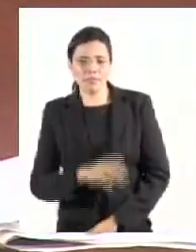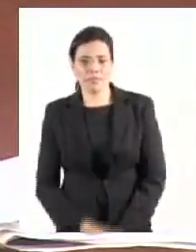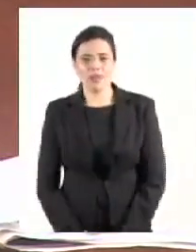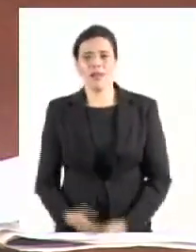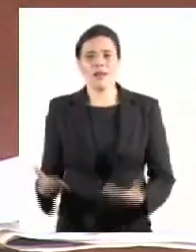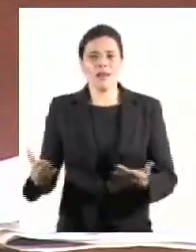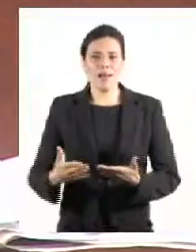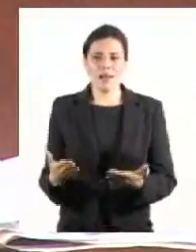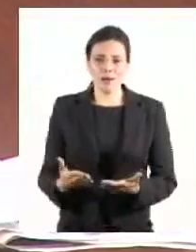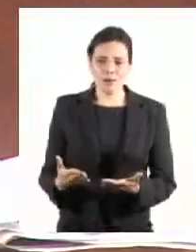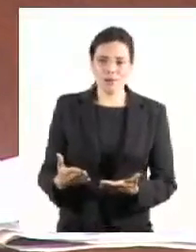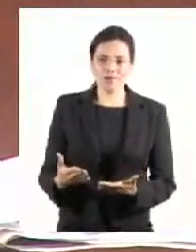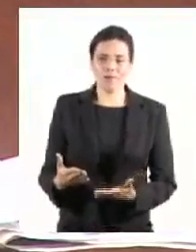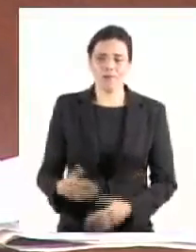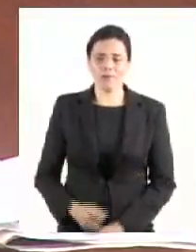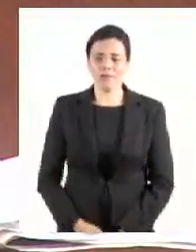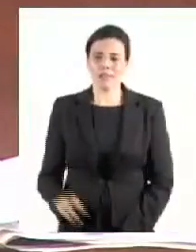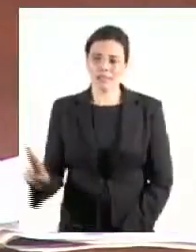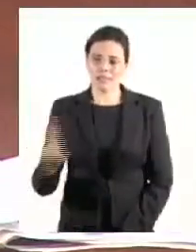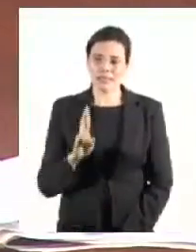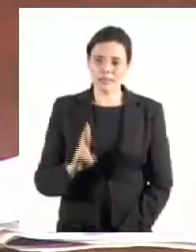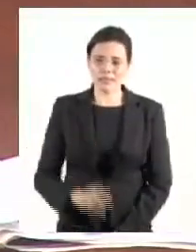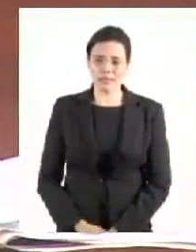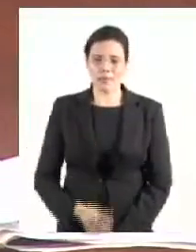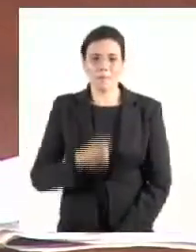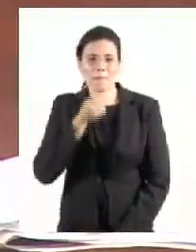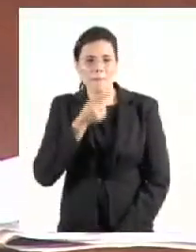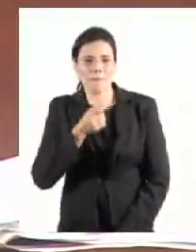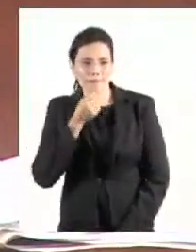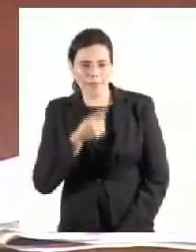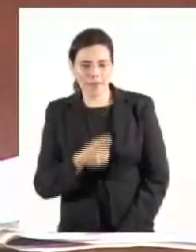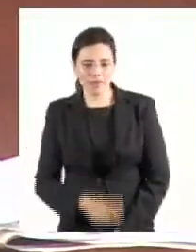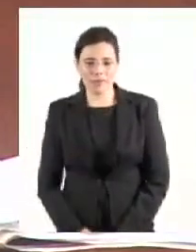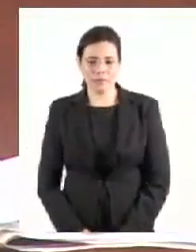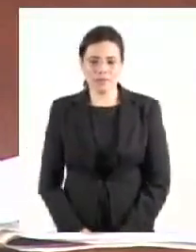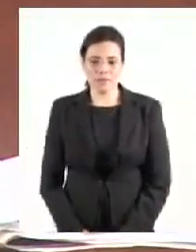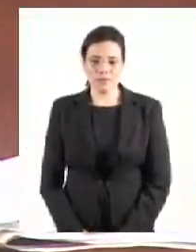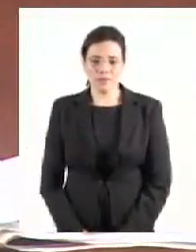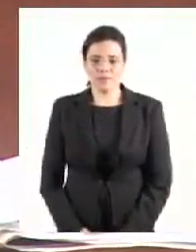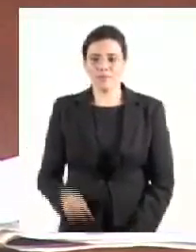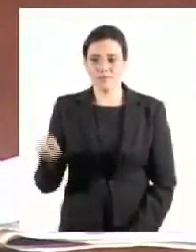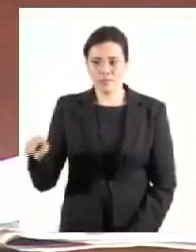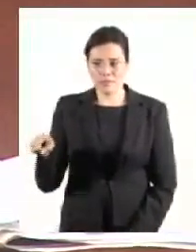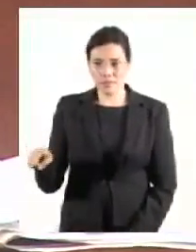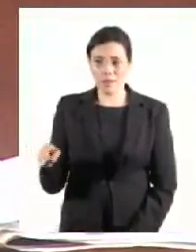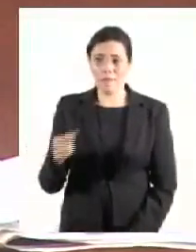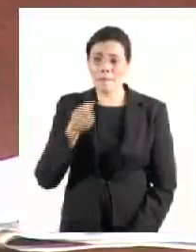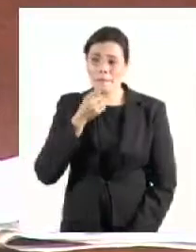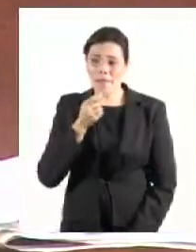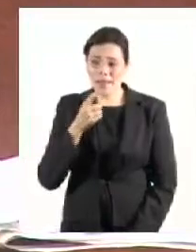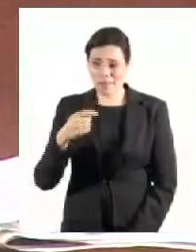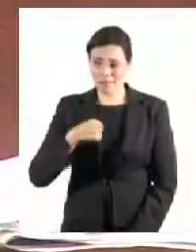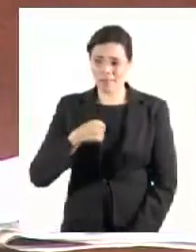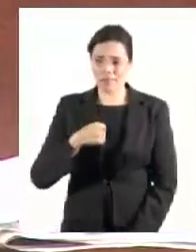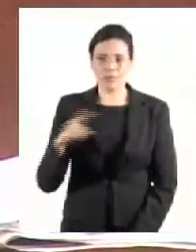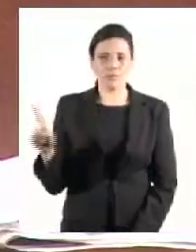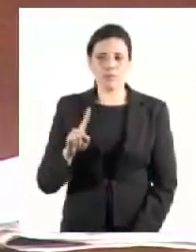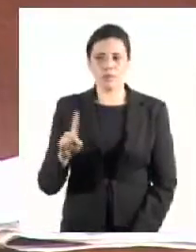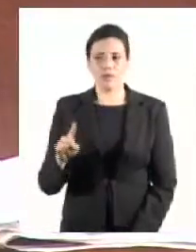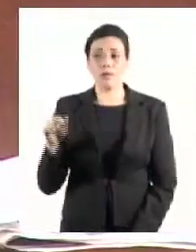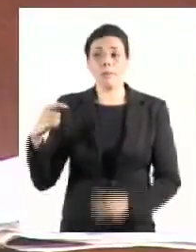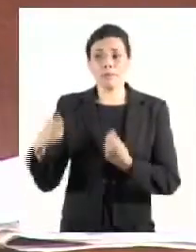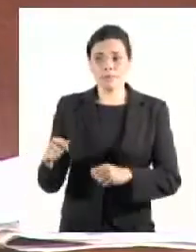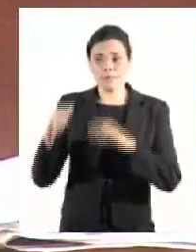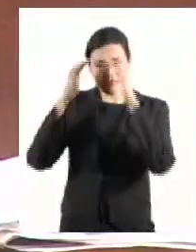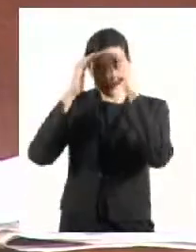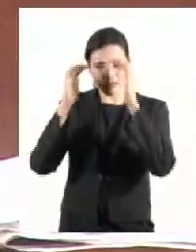piada. Mas ele vai fazer piada com as pessoas iguais a ele, com os iguais a ele. Ele que trate de me